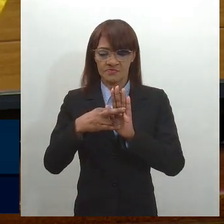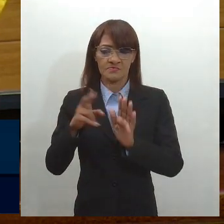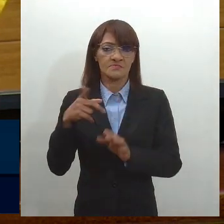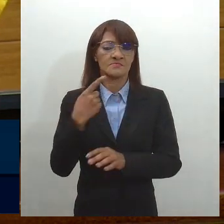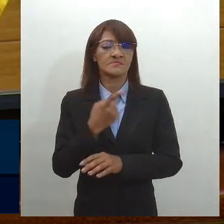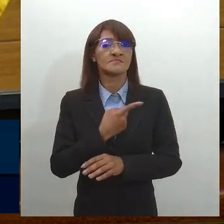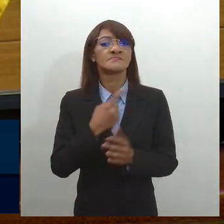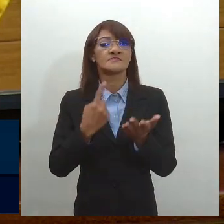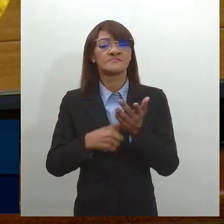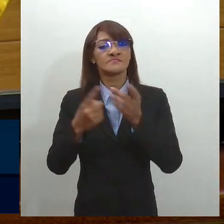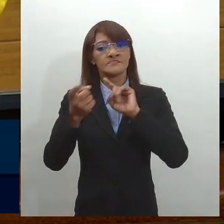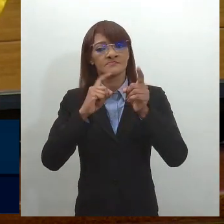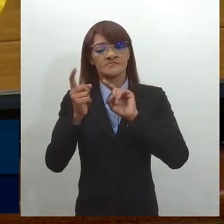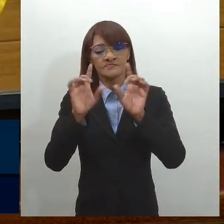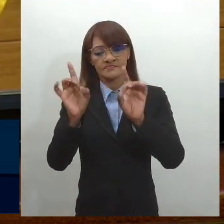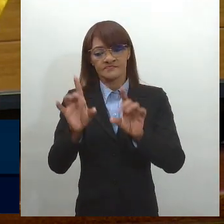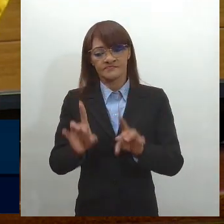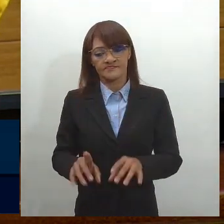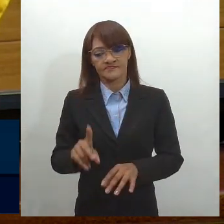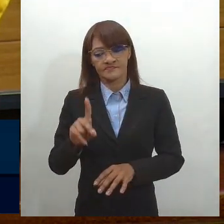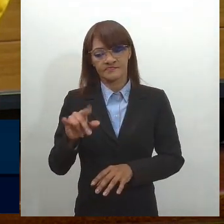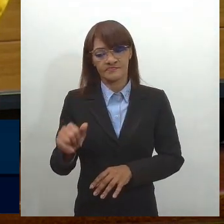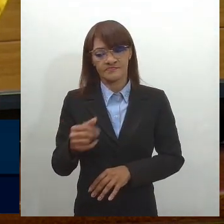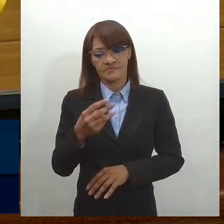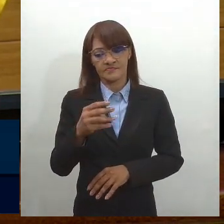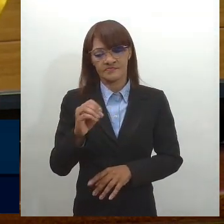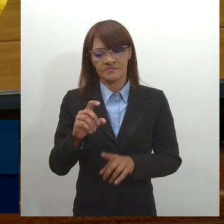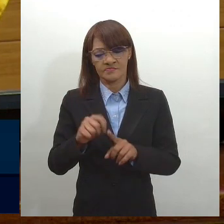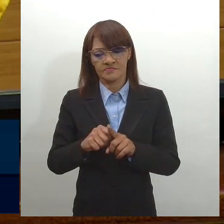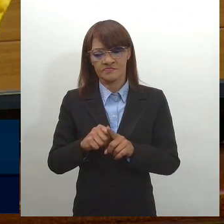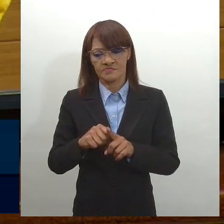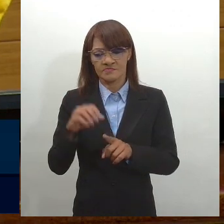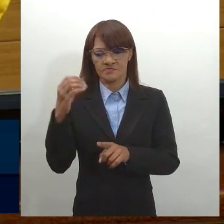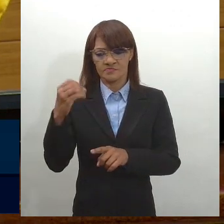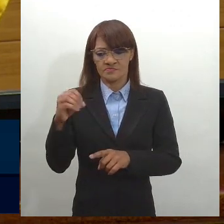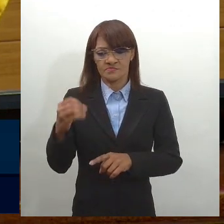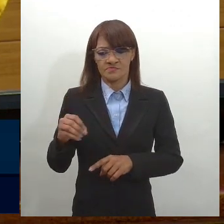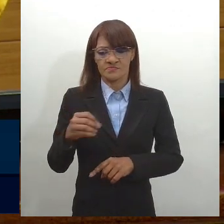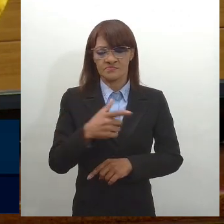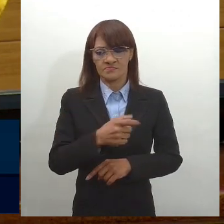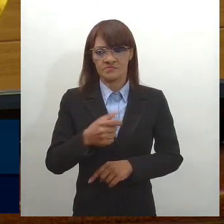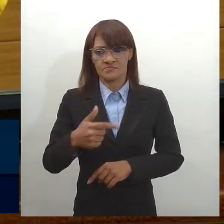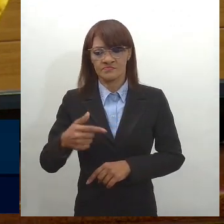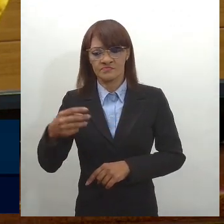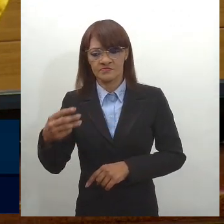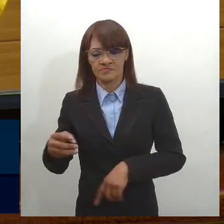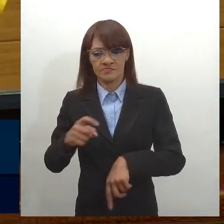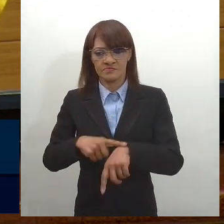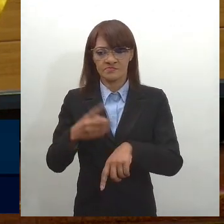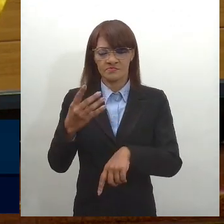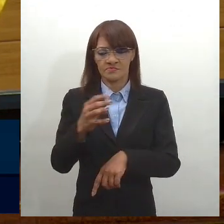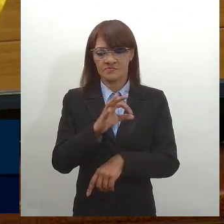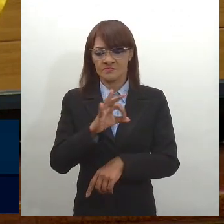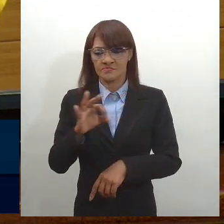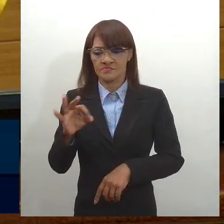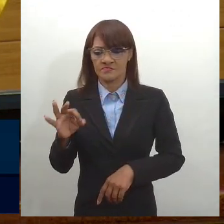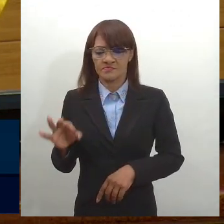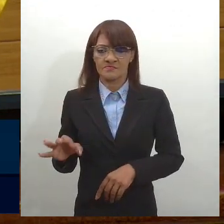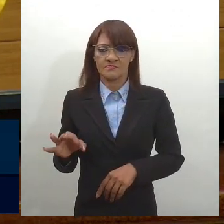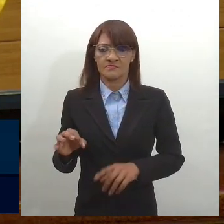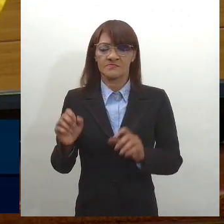o dia 30 de outubro de 2023, às 16 horas, no plenário Pedro Barreto de Andrade, desta